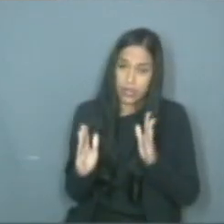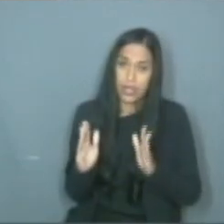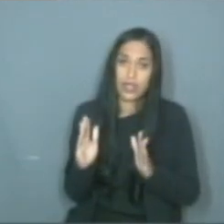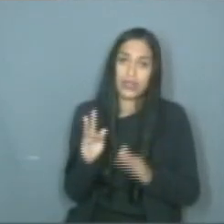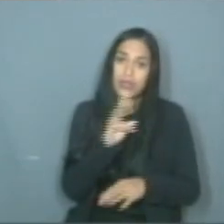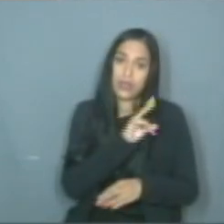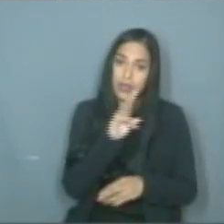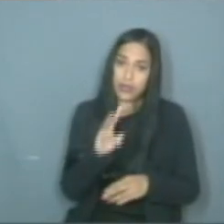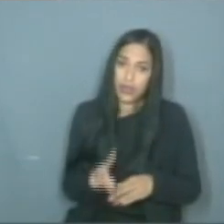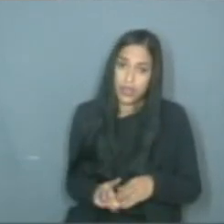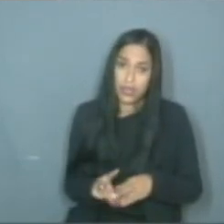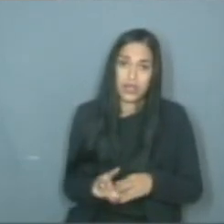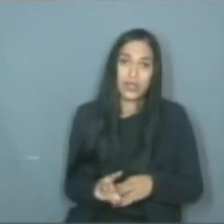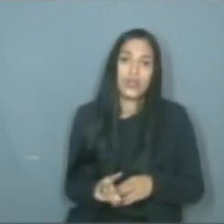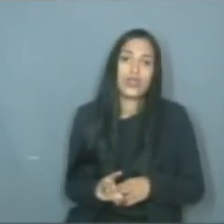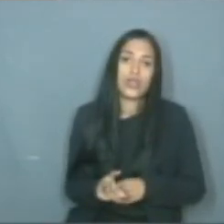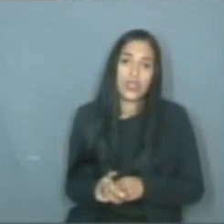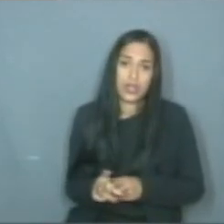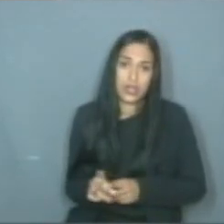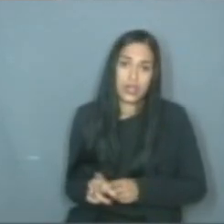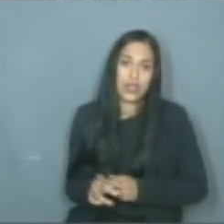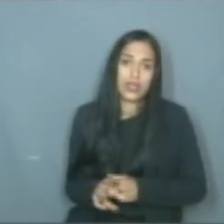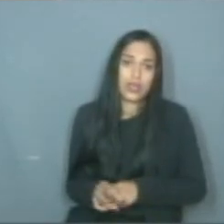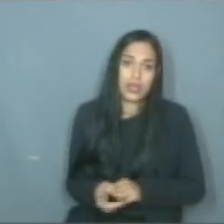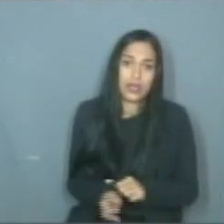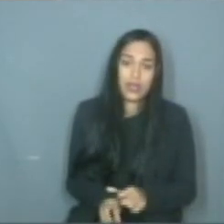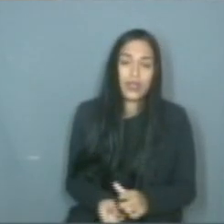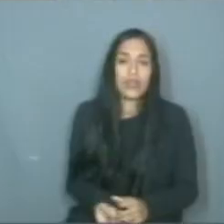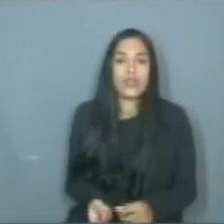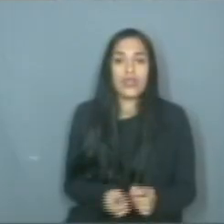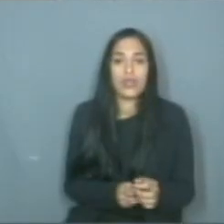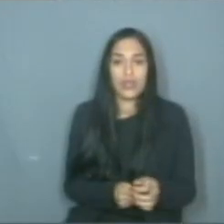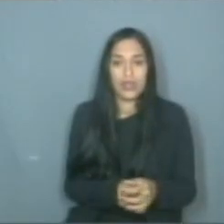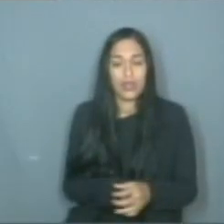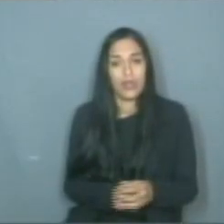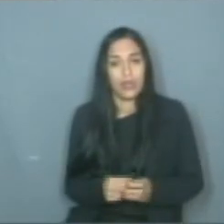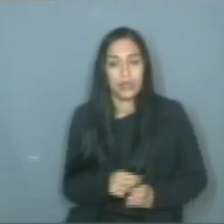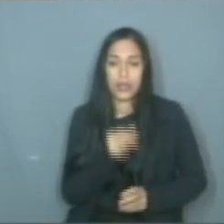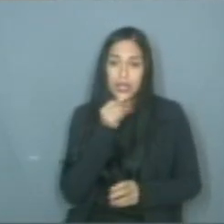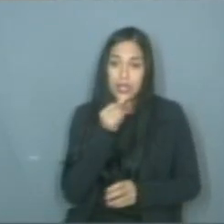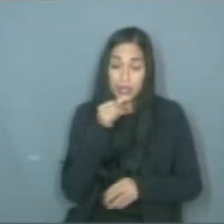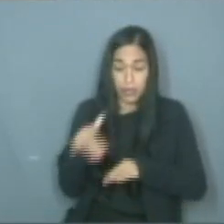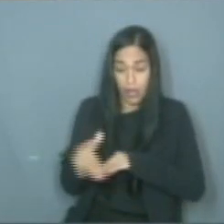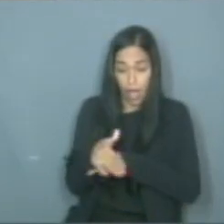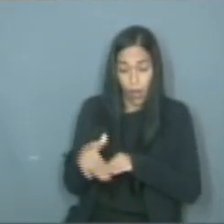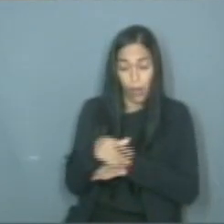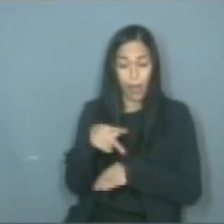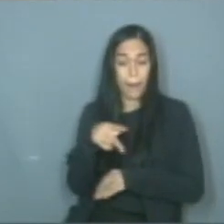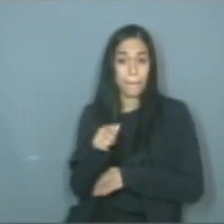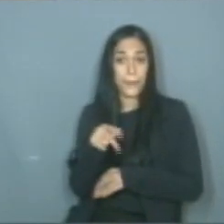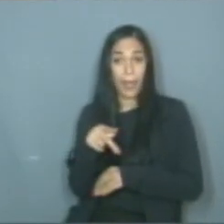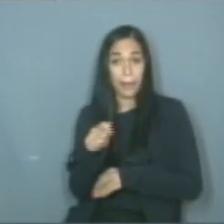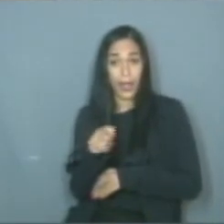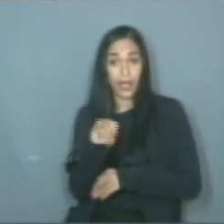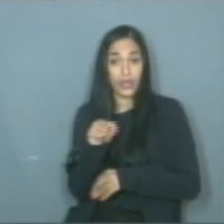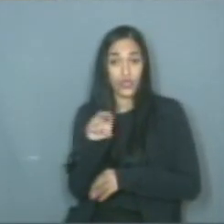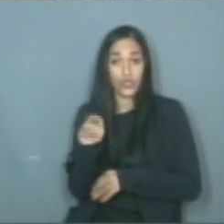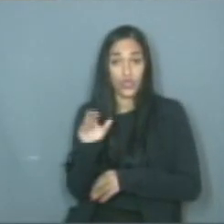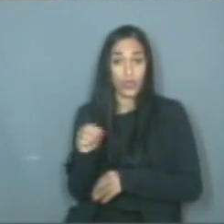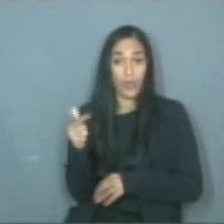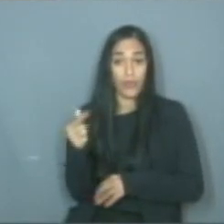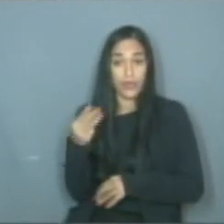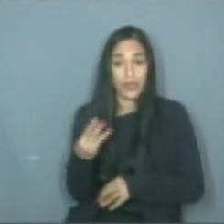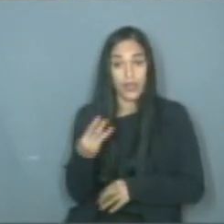enquanto vereadora dessa casa, e alcançar as pessoas. Por exemplo, na rua Papa João 23, no bairro